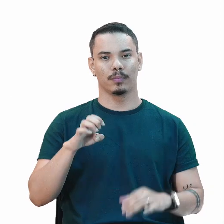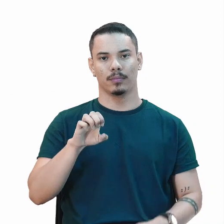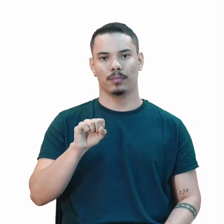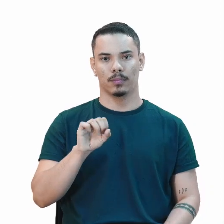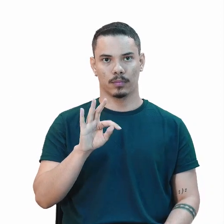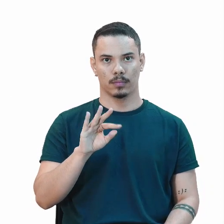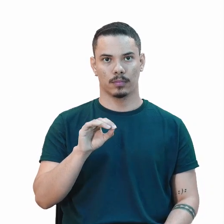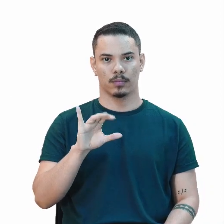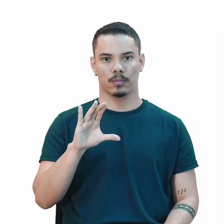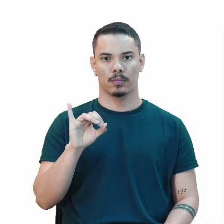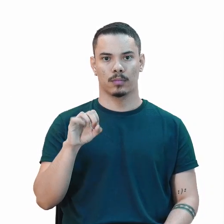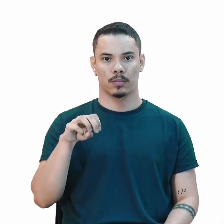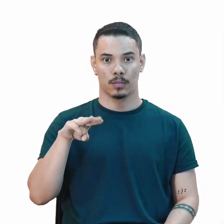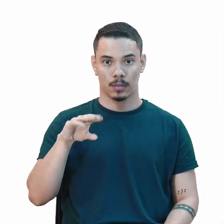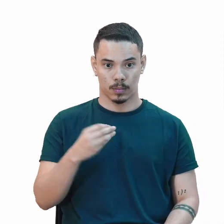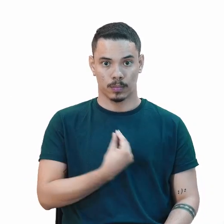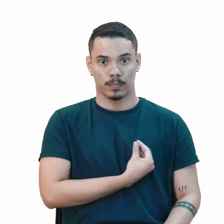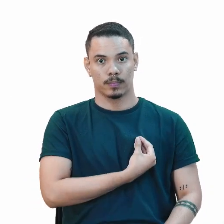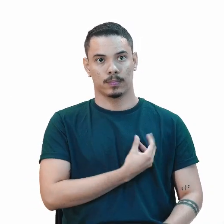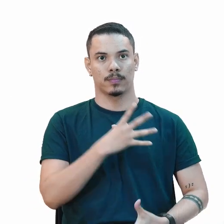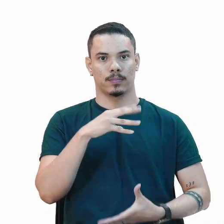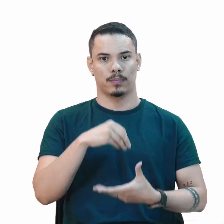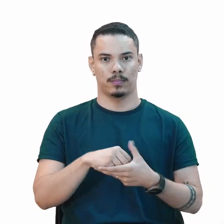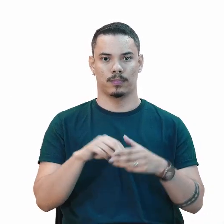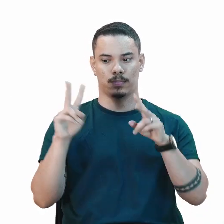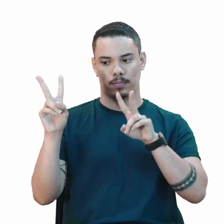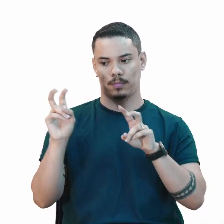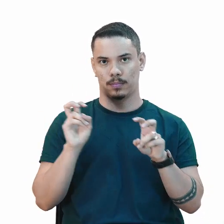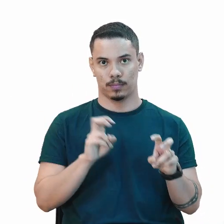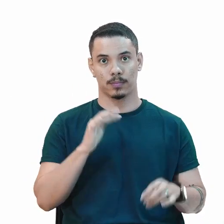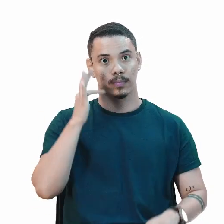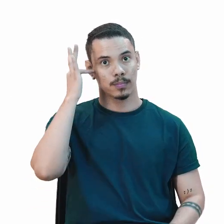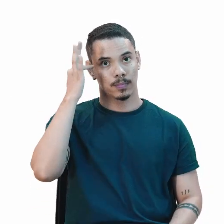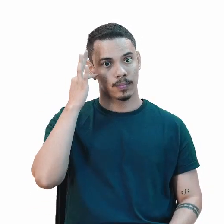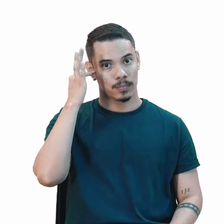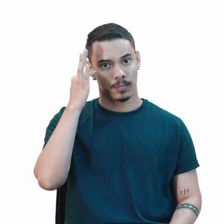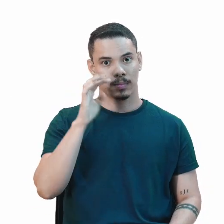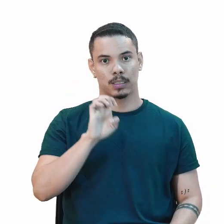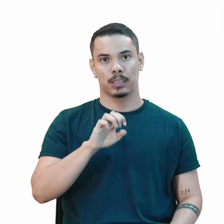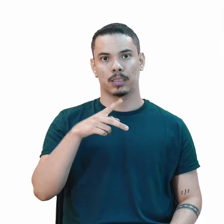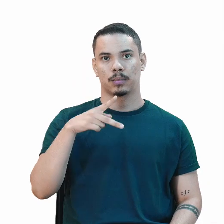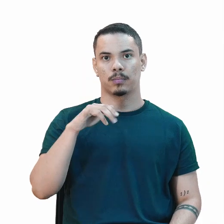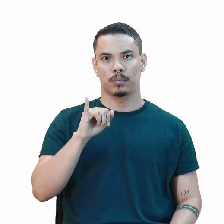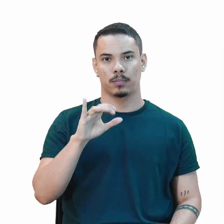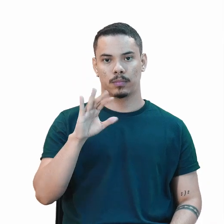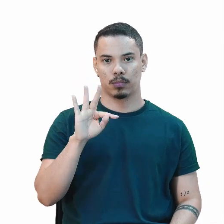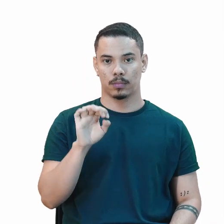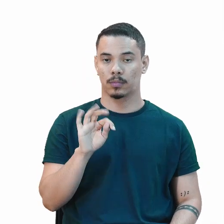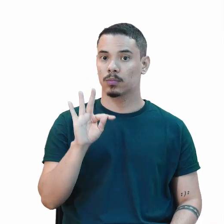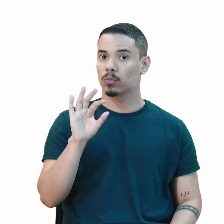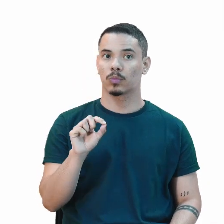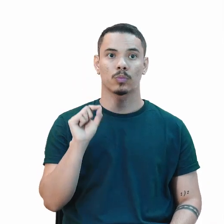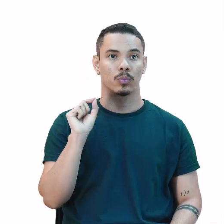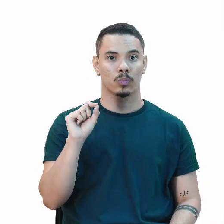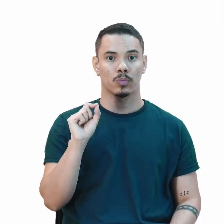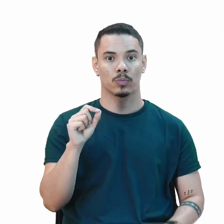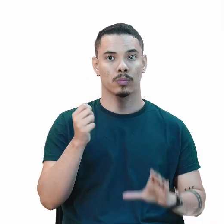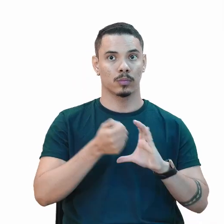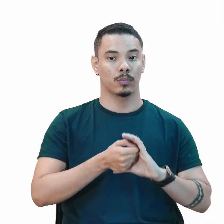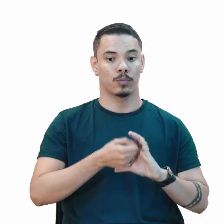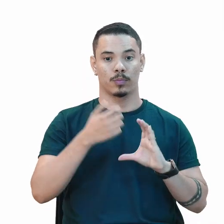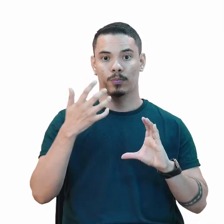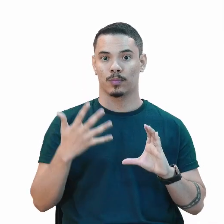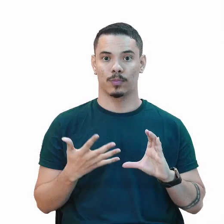estoicismo presente nesta citação do filósofo grego Epiteto é: a característica